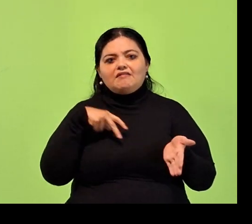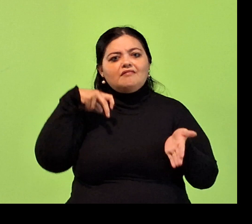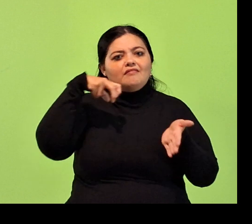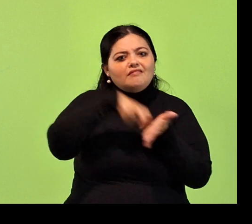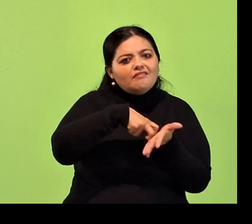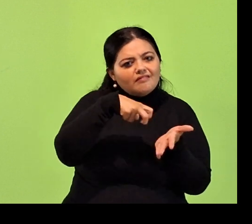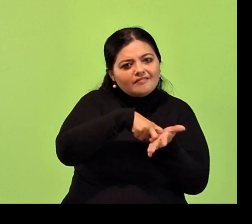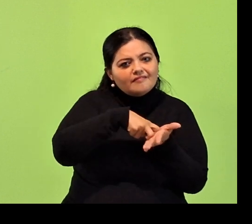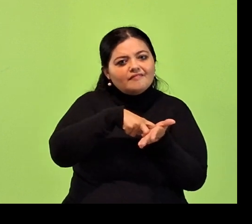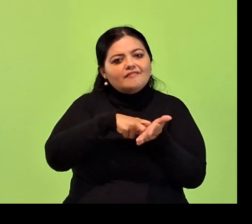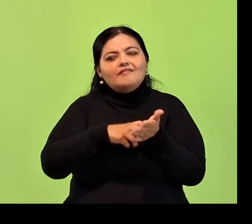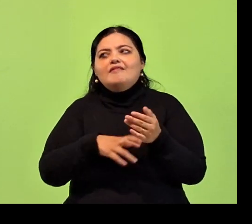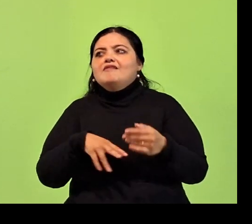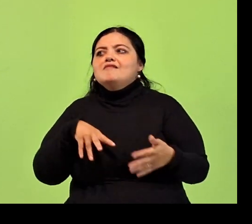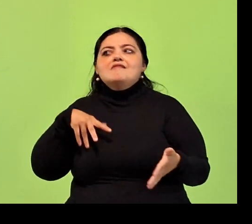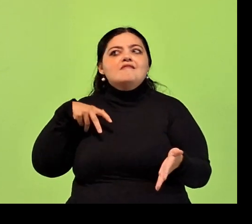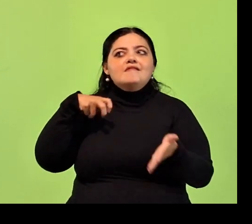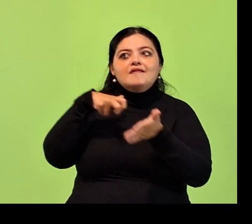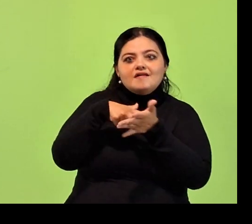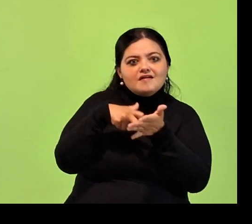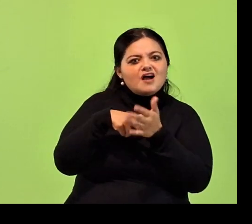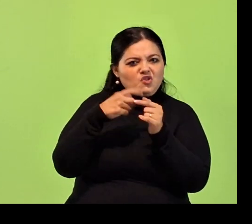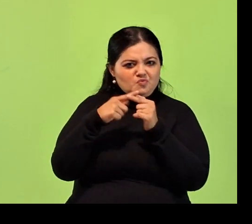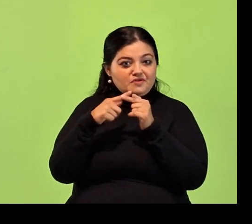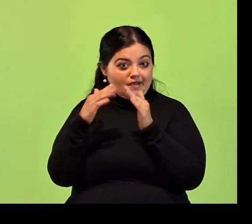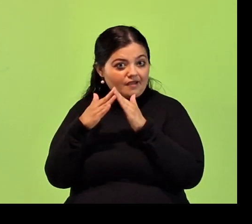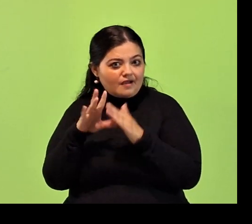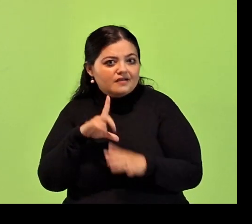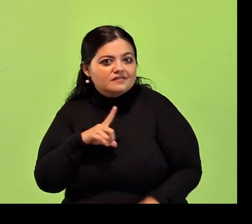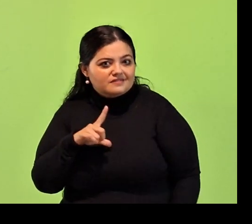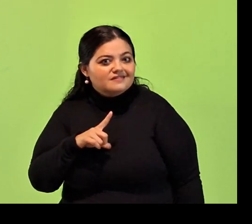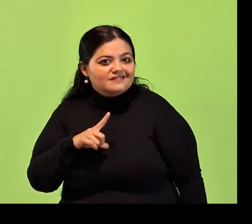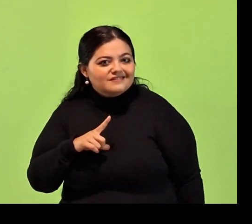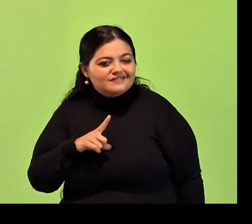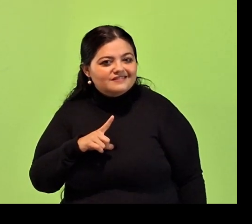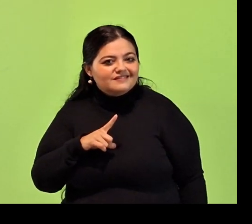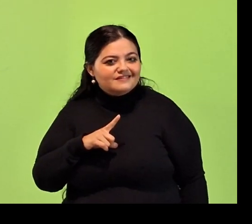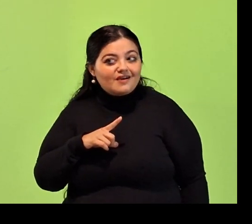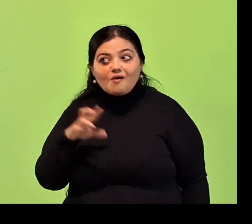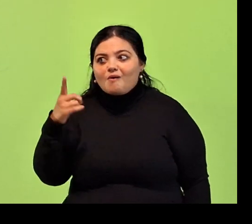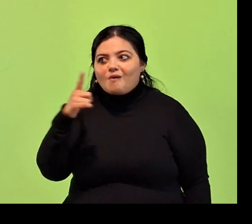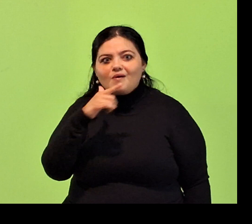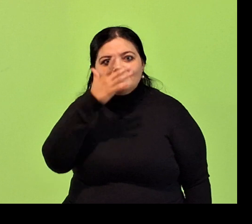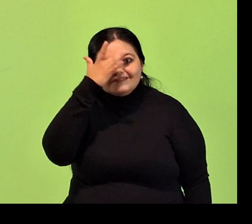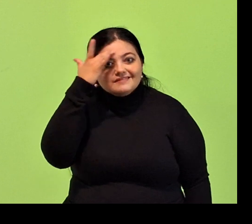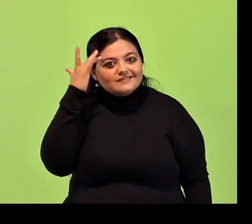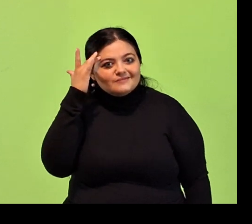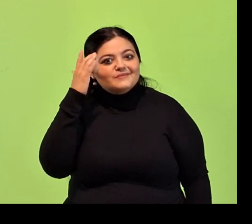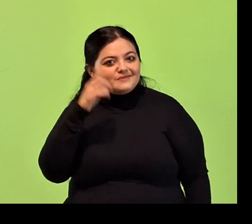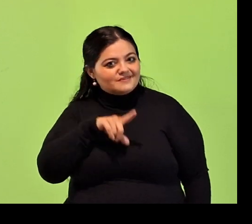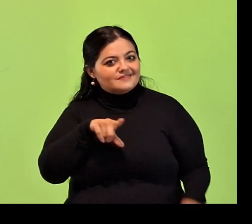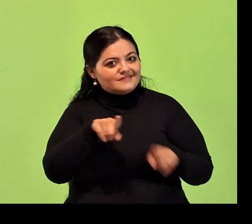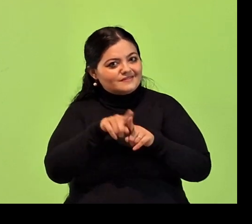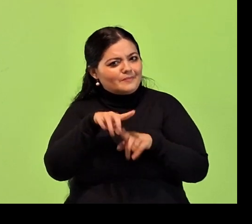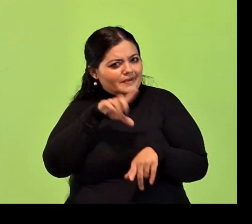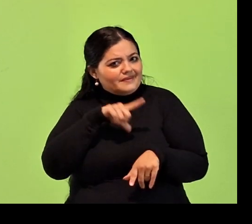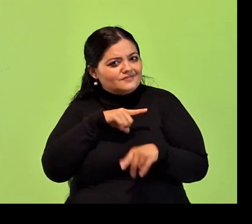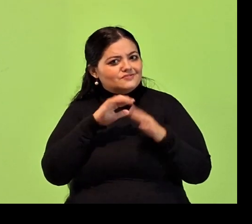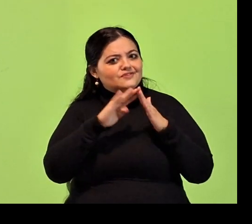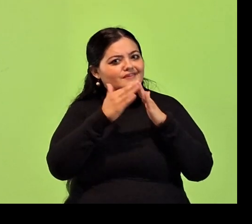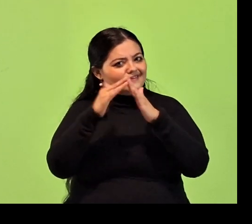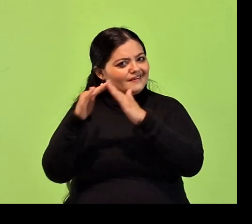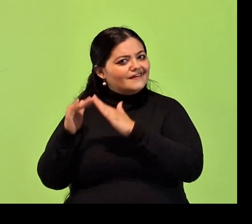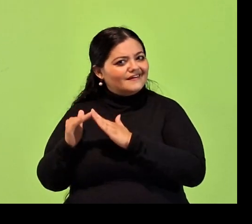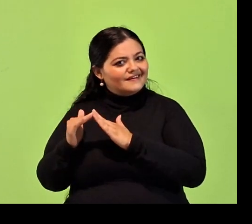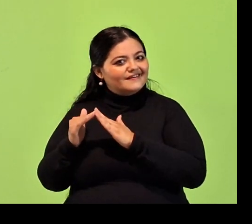foram castigados por ter uma residência onde diversas outras pessoas também tinham uma residência. Esse é